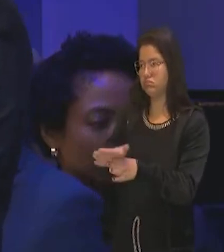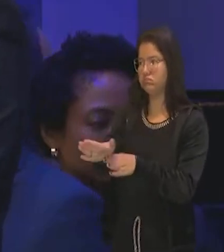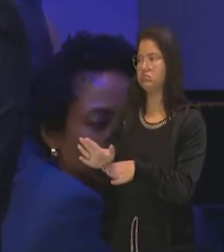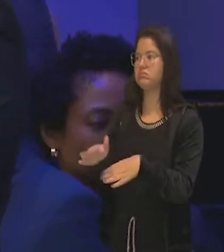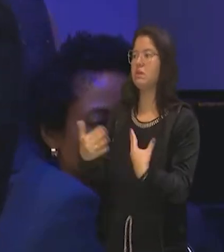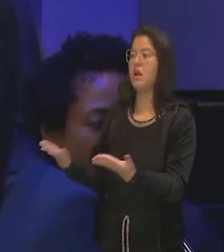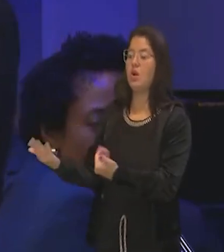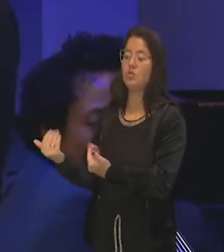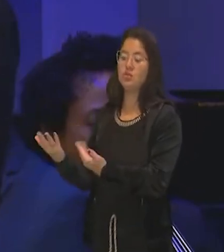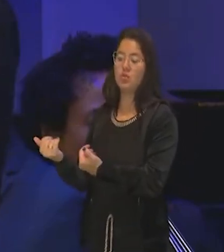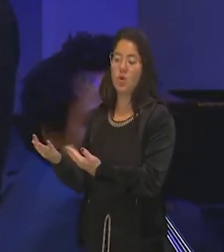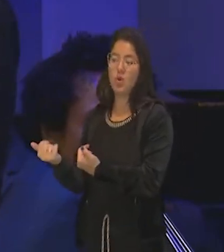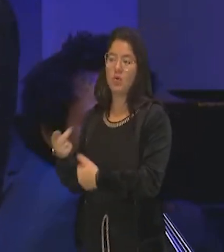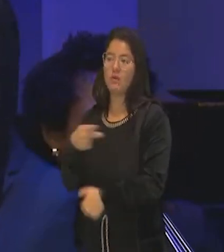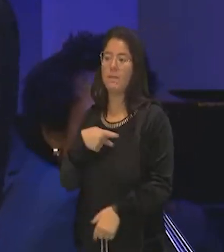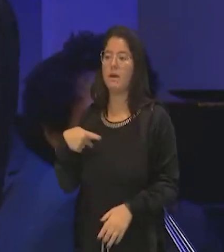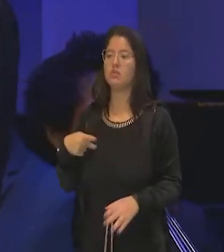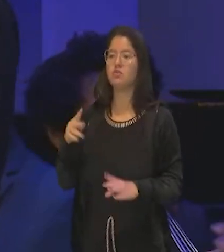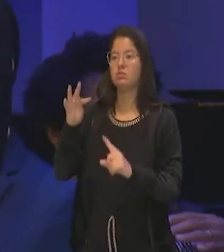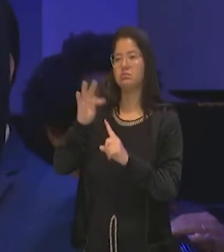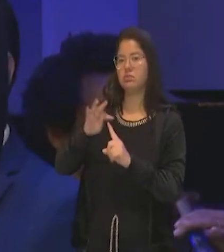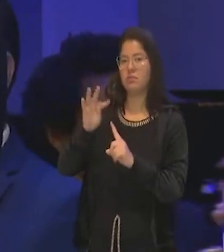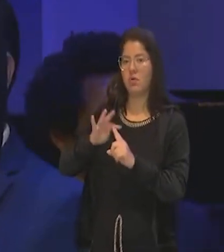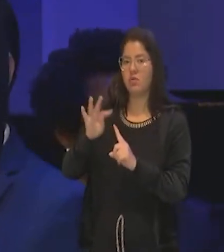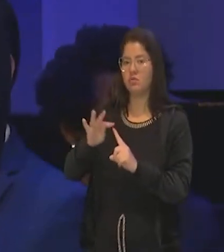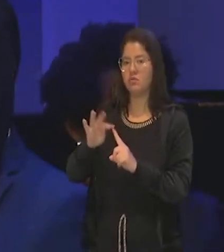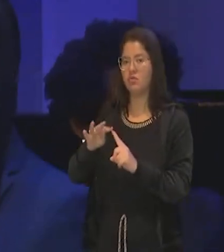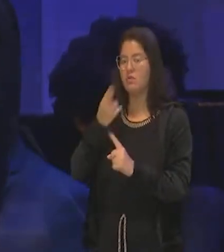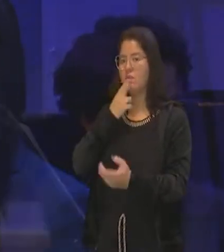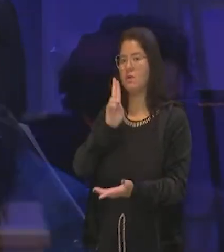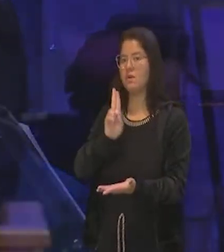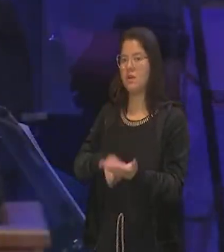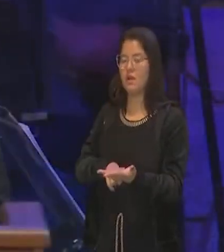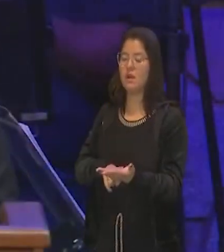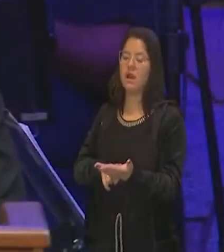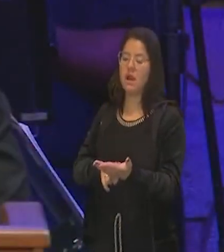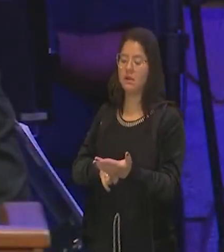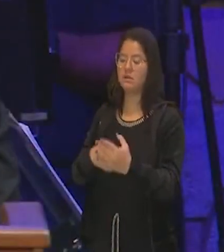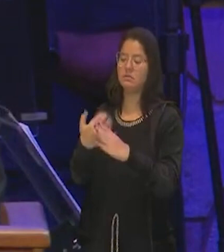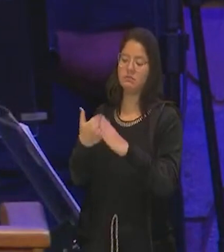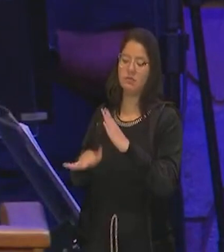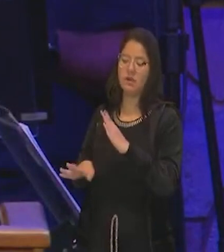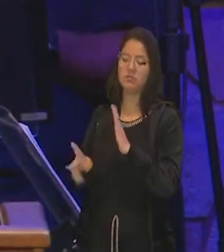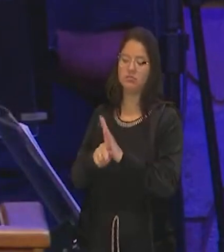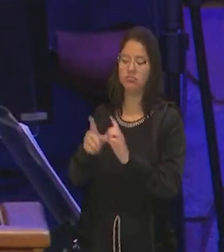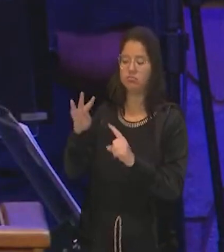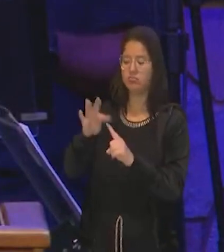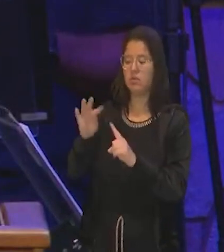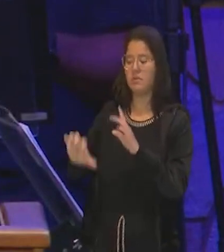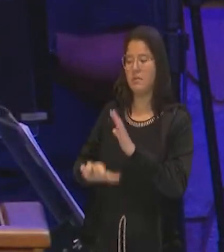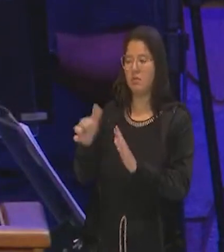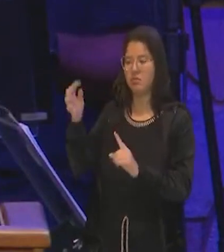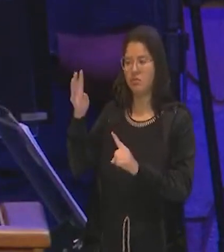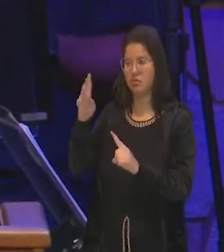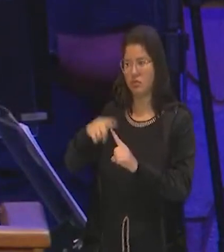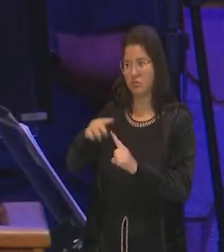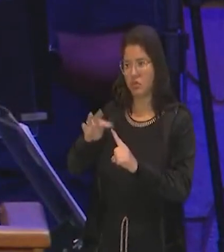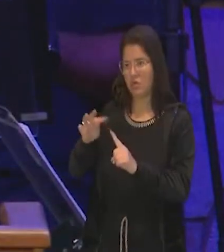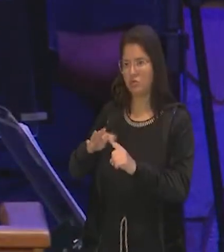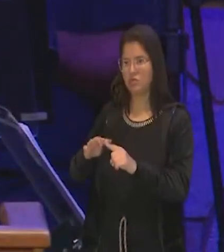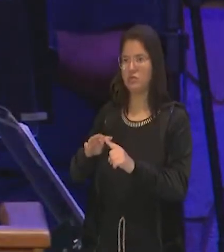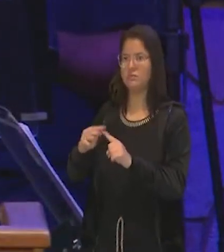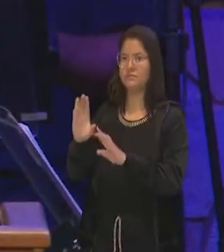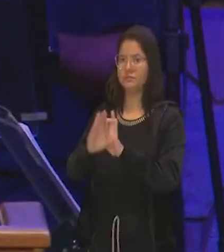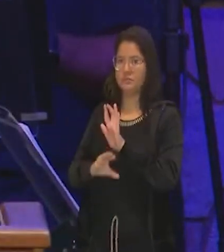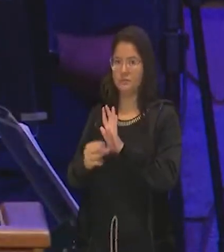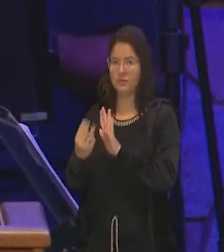ao jovem pastor Timóteo, na sua carta endereçada a ele mesmo, 1 Timóteo no capítulo 3, do verso 1